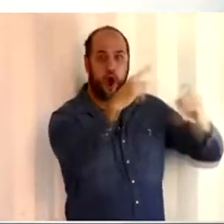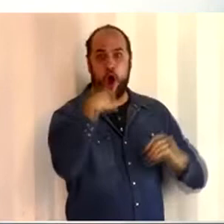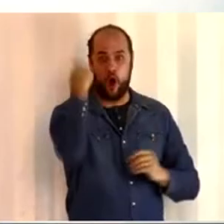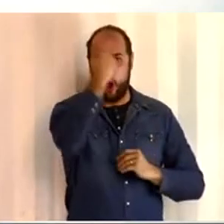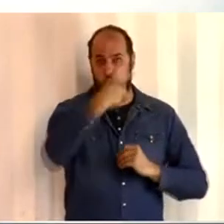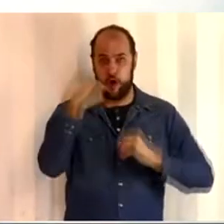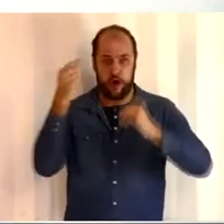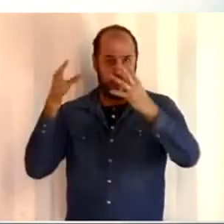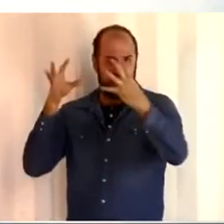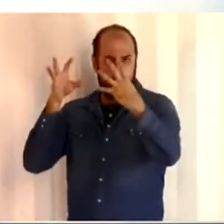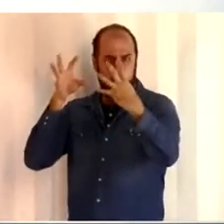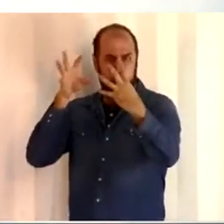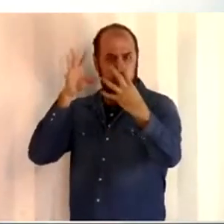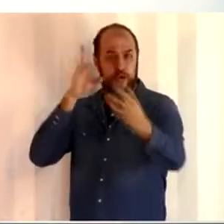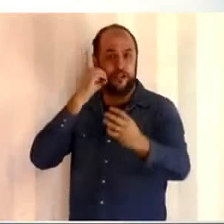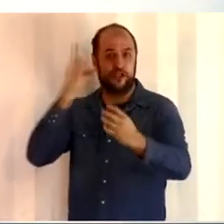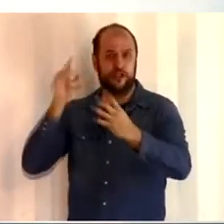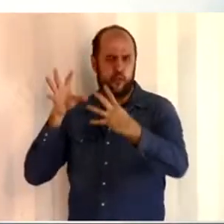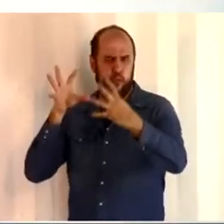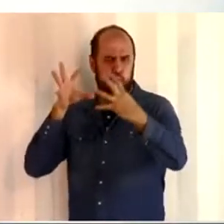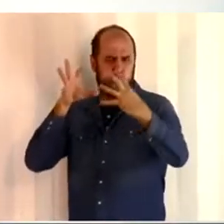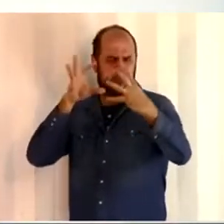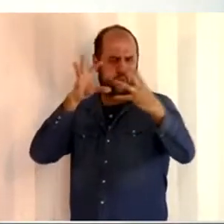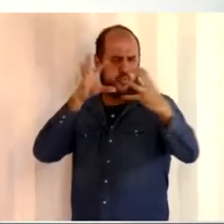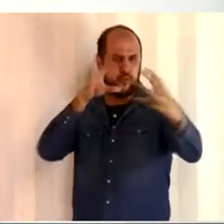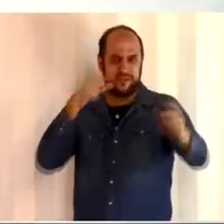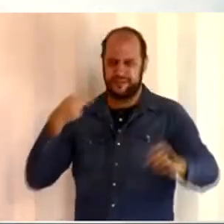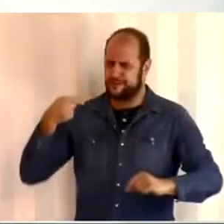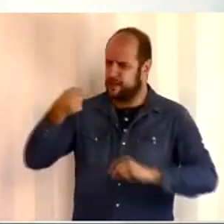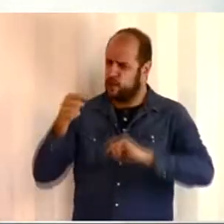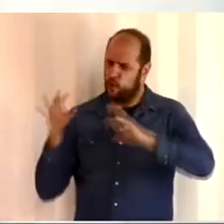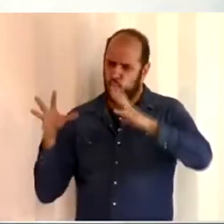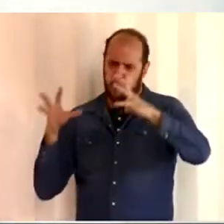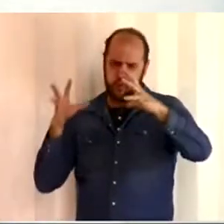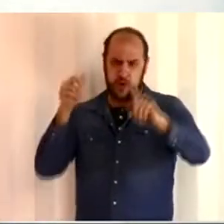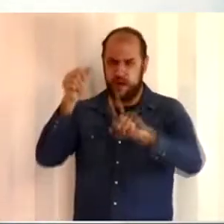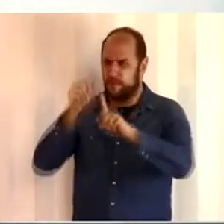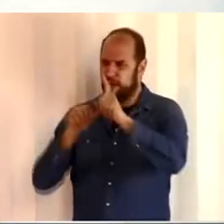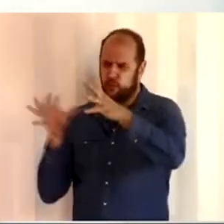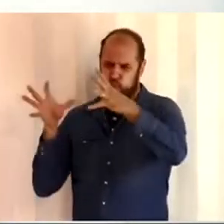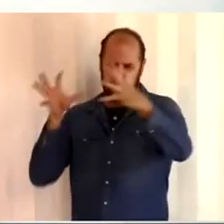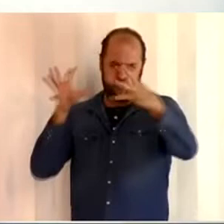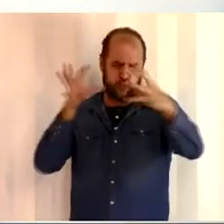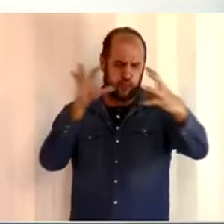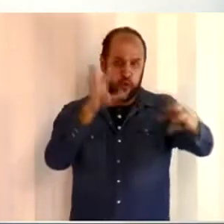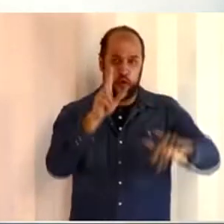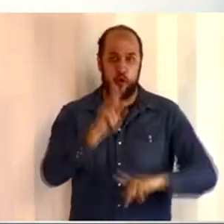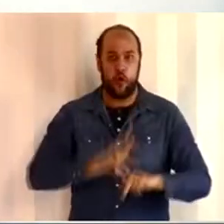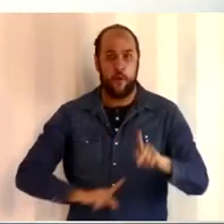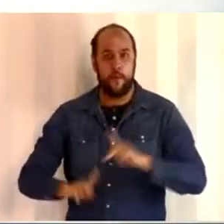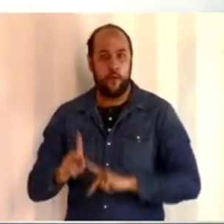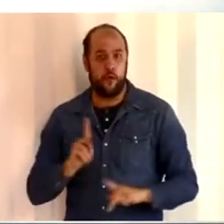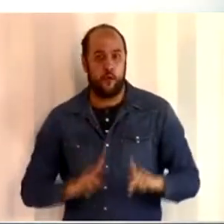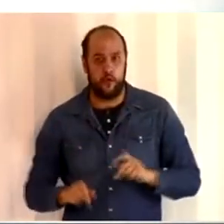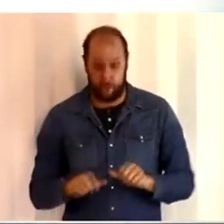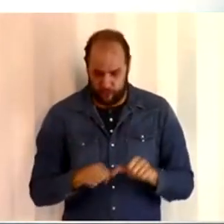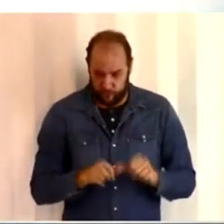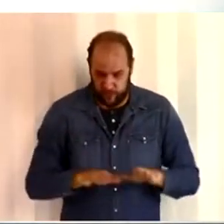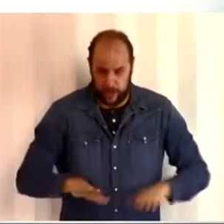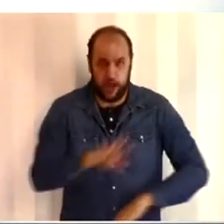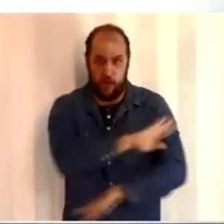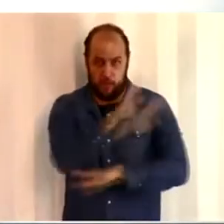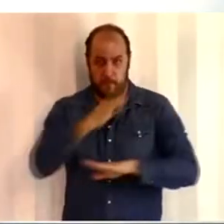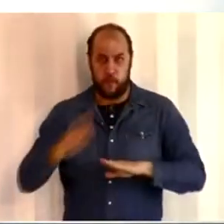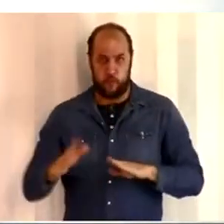às vezes, por alguns dias, por algumas semanas, por alguns meses. O povo permaneceu muito tempo aqui ao pé do